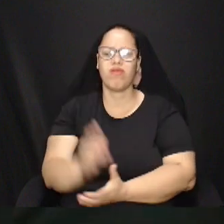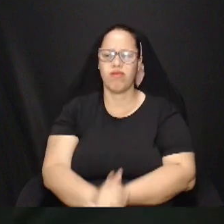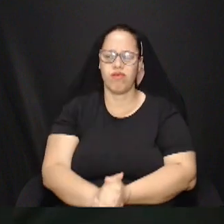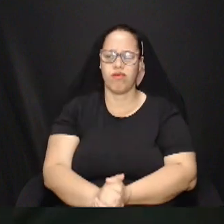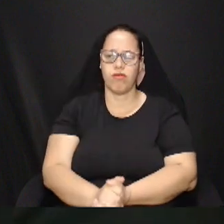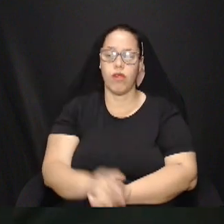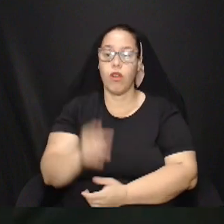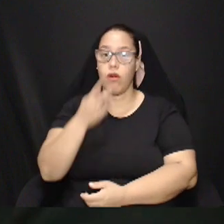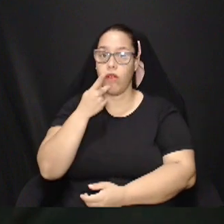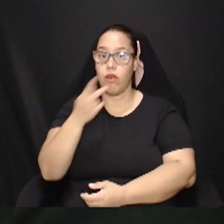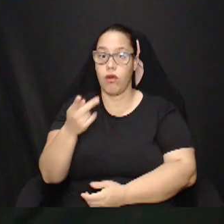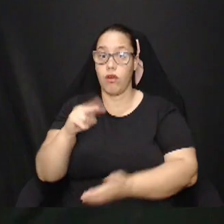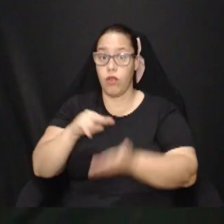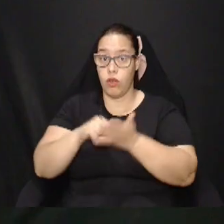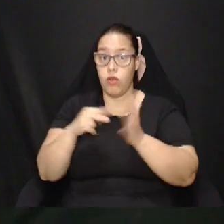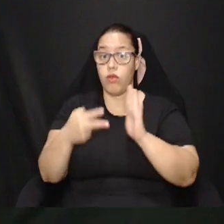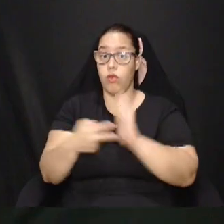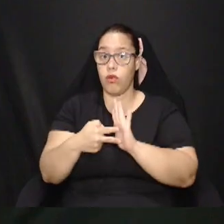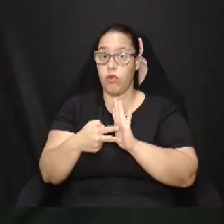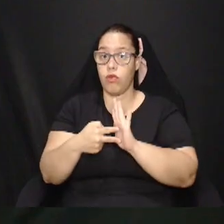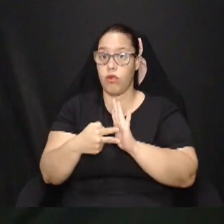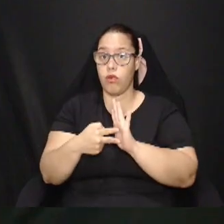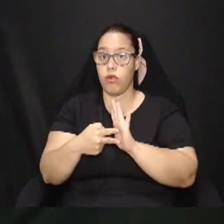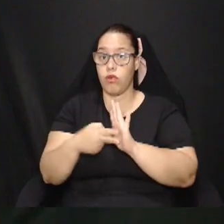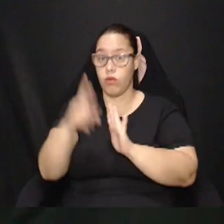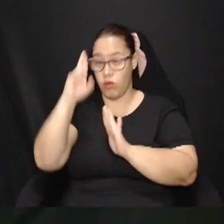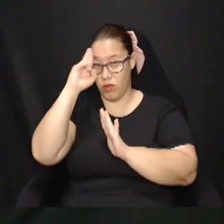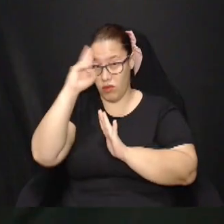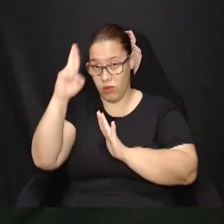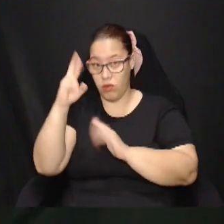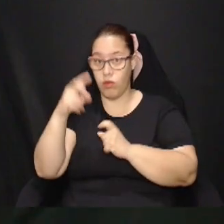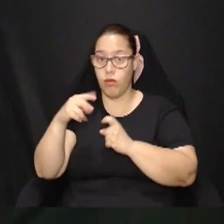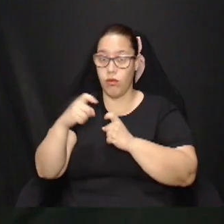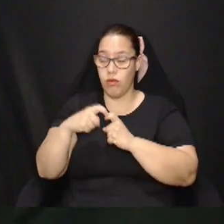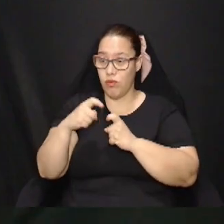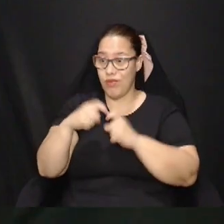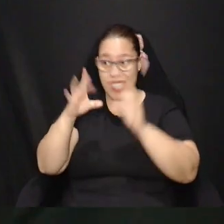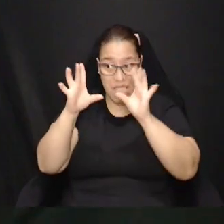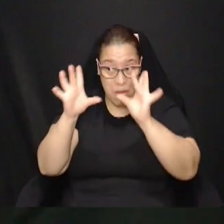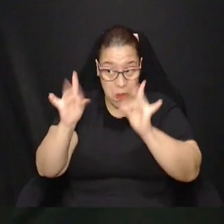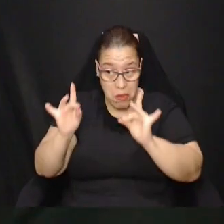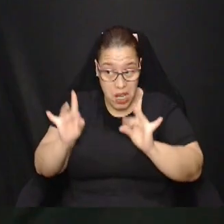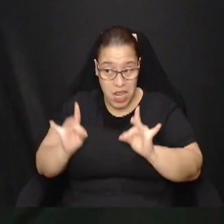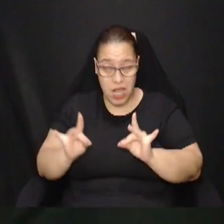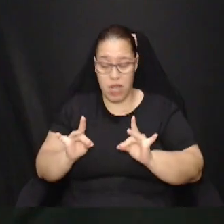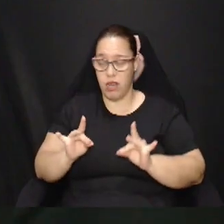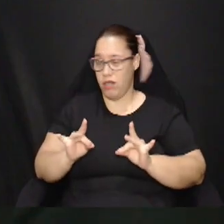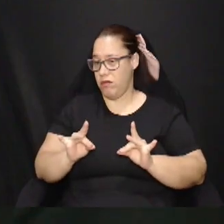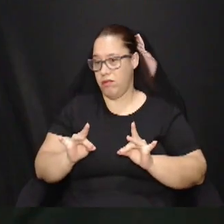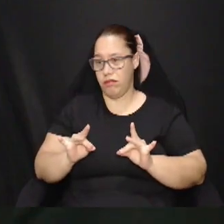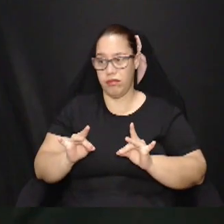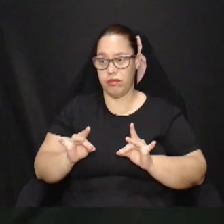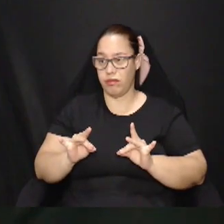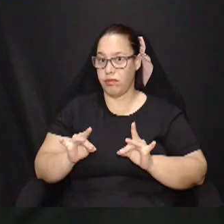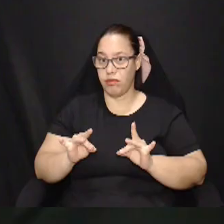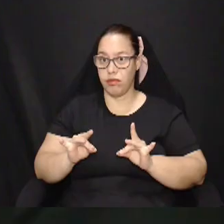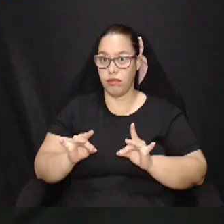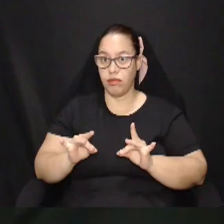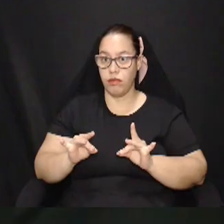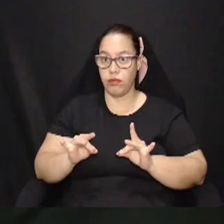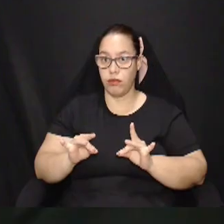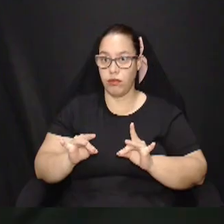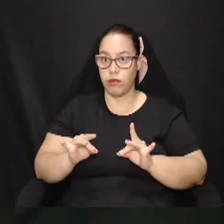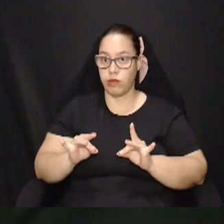faz sentido, e o senhor como um doutor, né, e é uma pessoa que é expert, tem toda